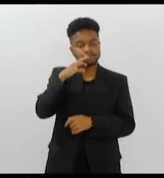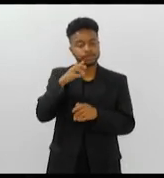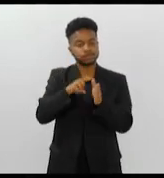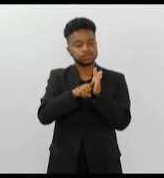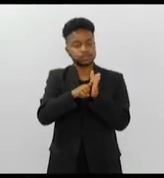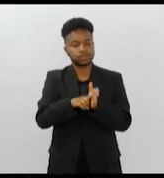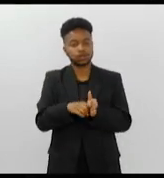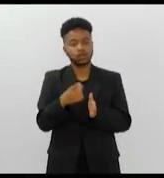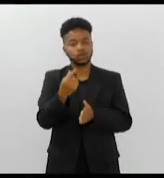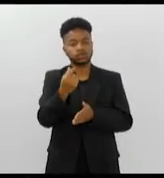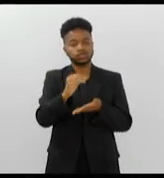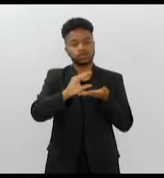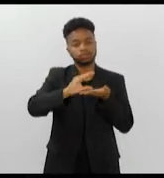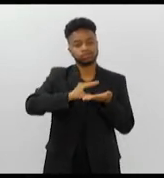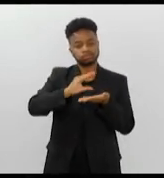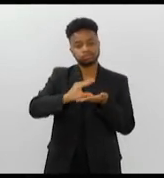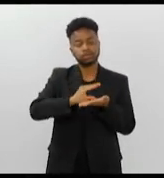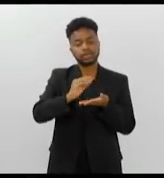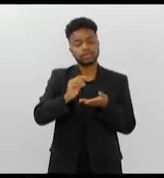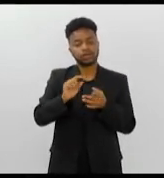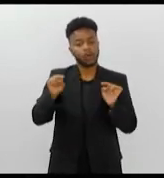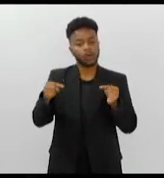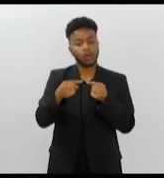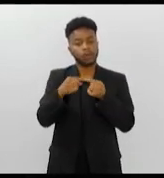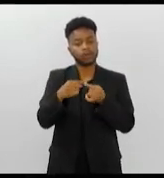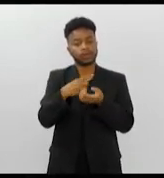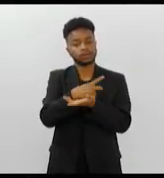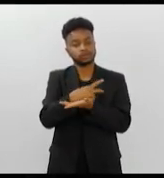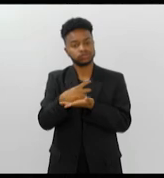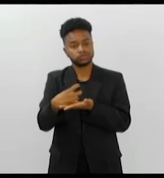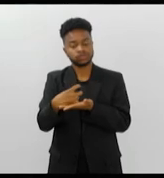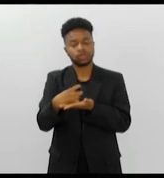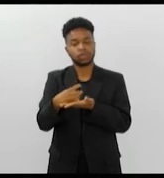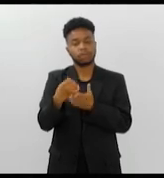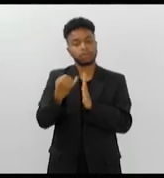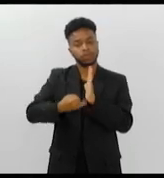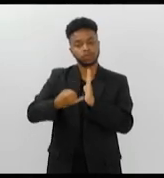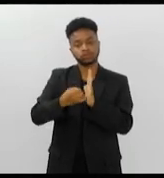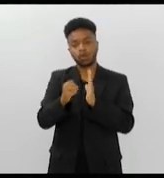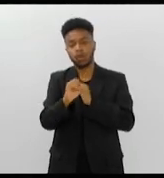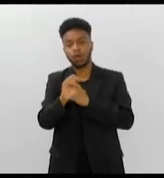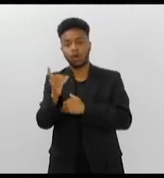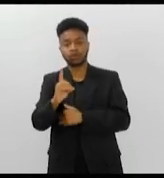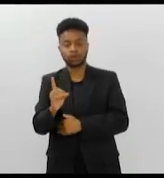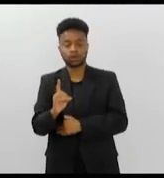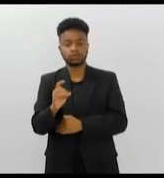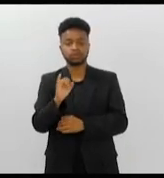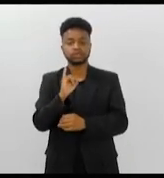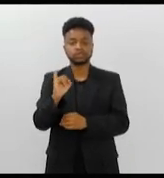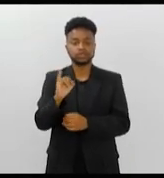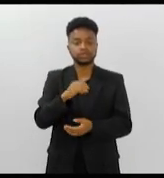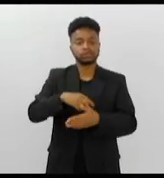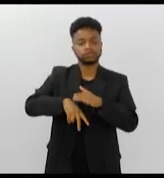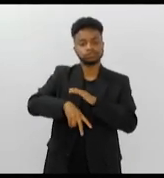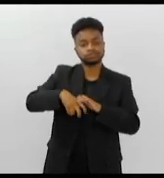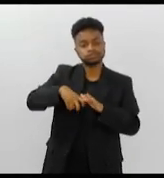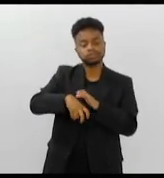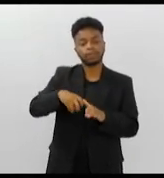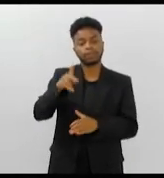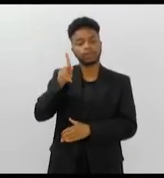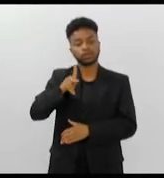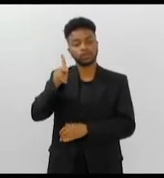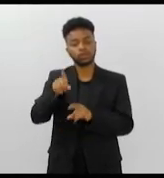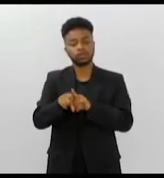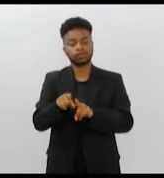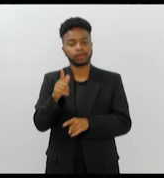receitas tributárias e não tributárias derivada da produção do petróleo e gás